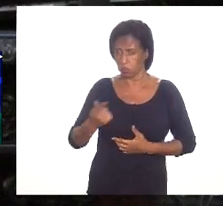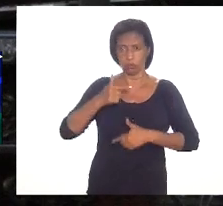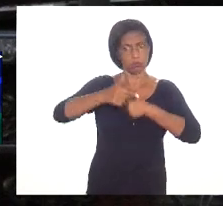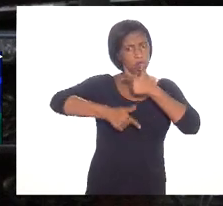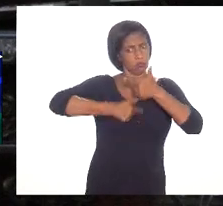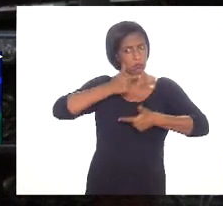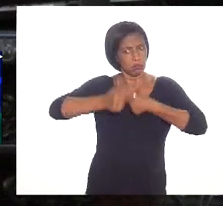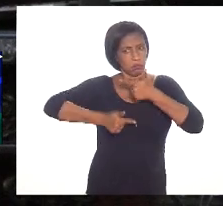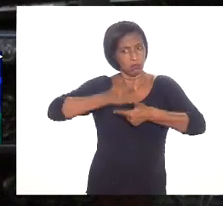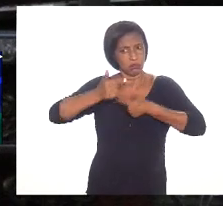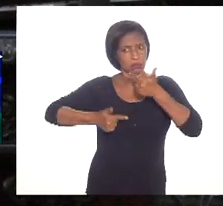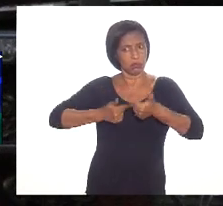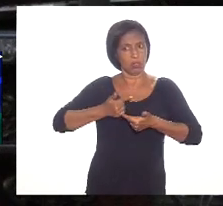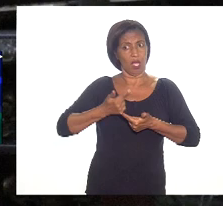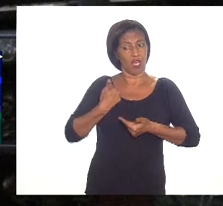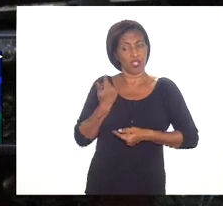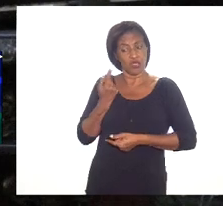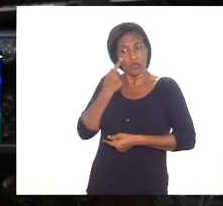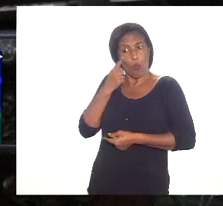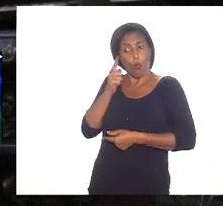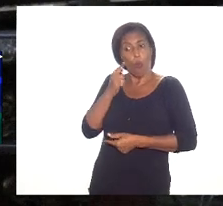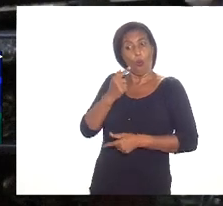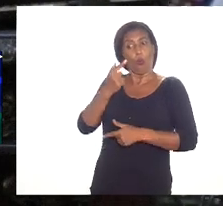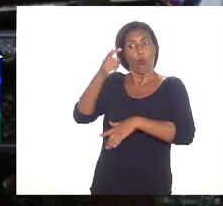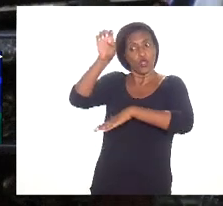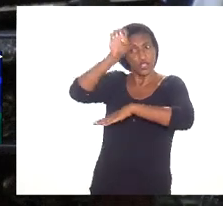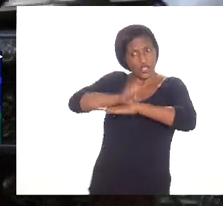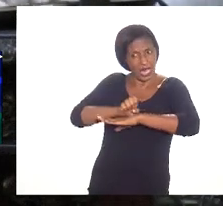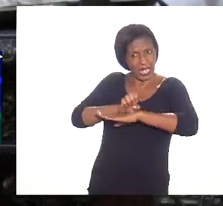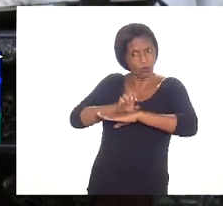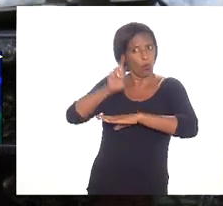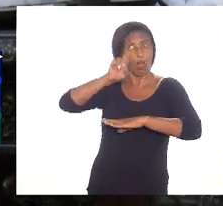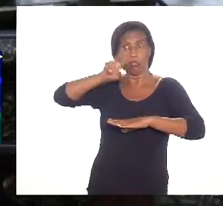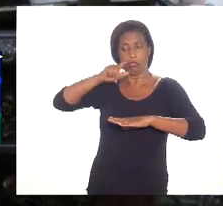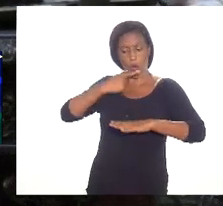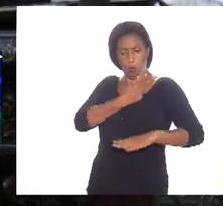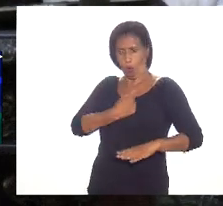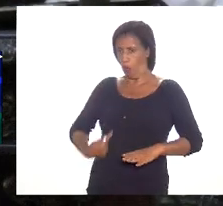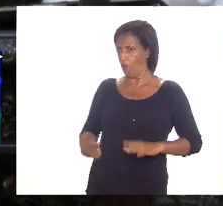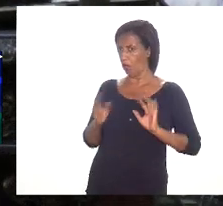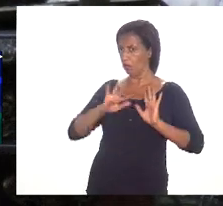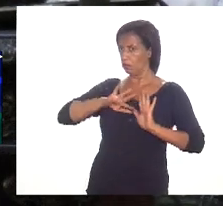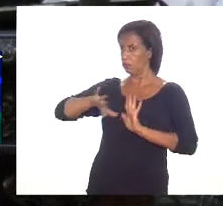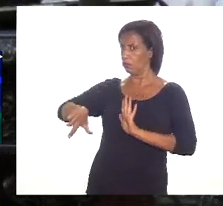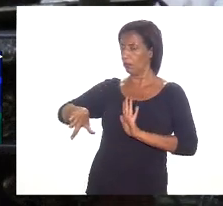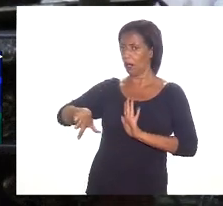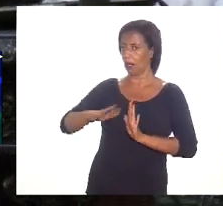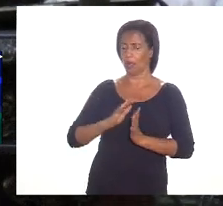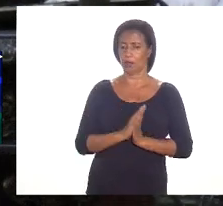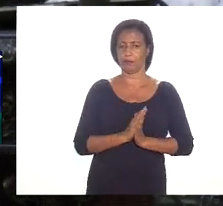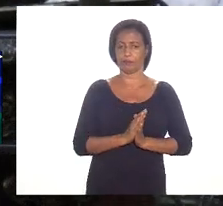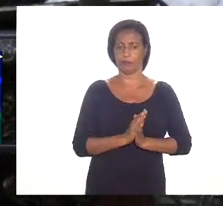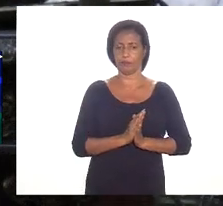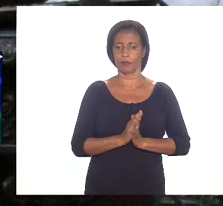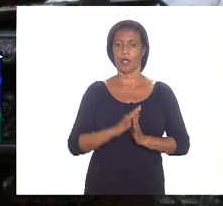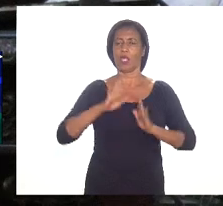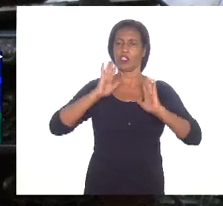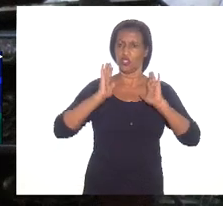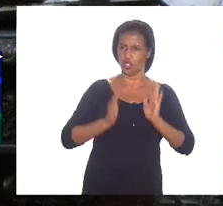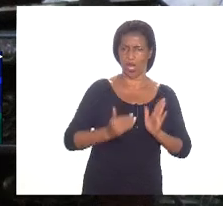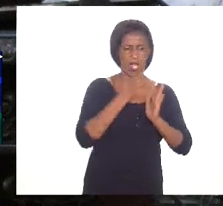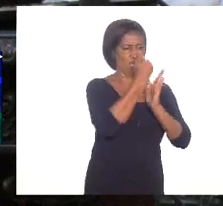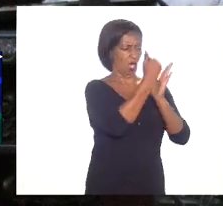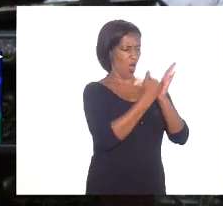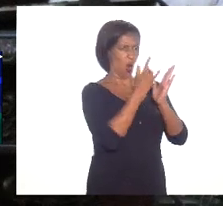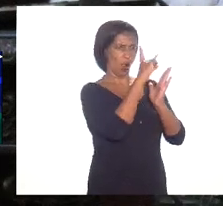e o governo não Governador e já que chamamos de trabalho da ordem um dia depois voltar a matéria